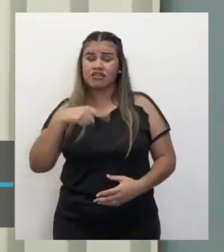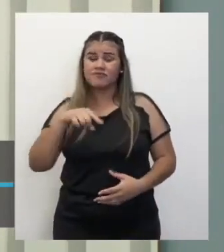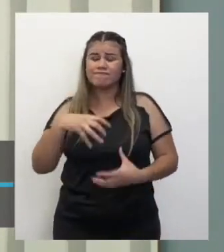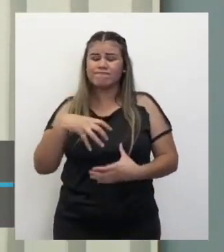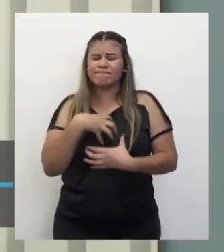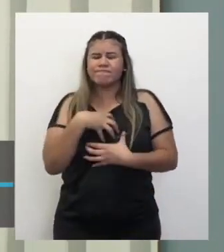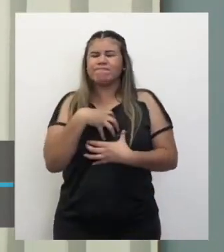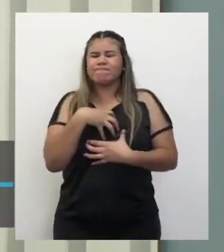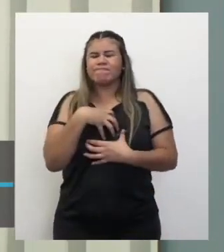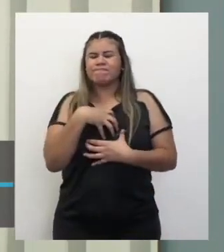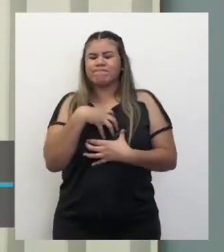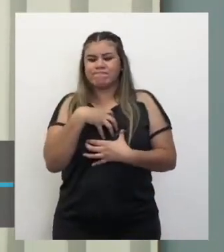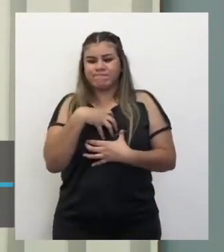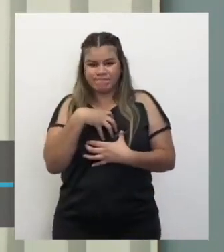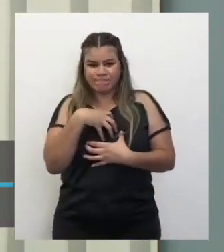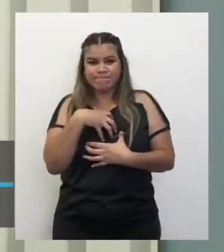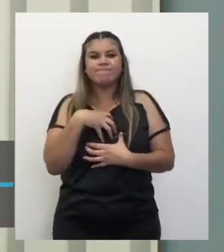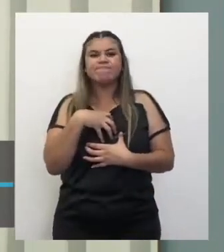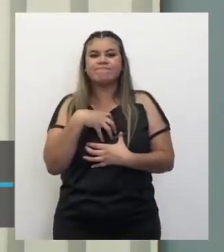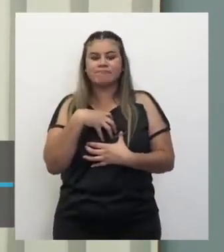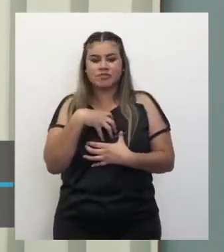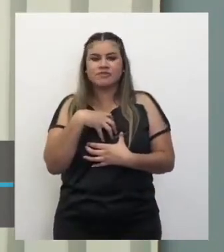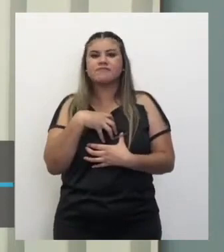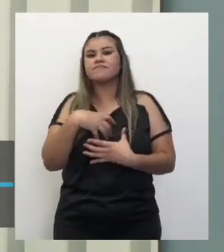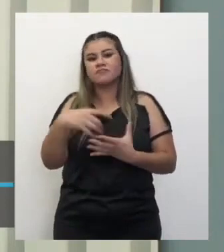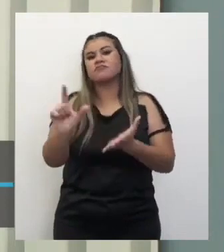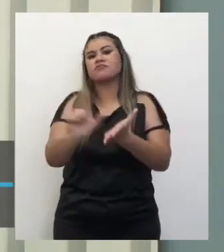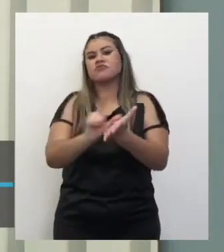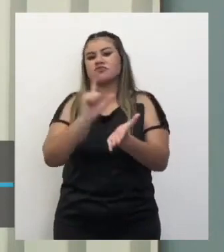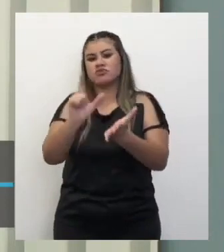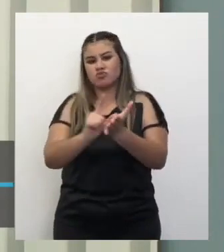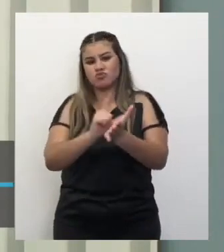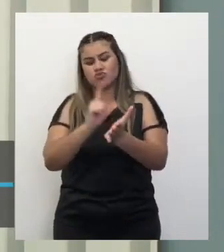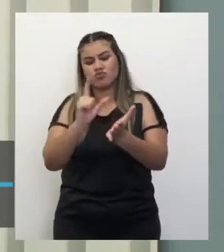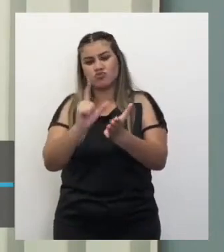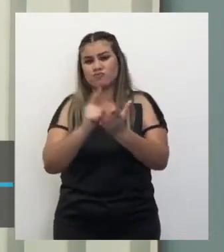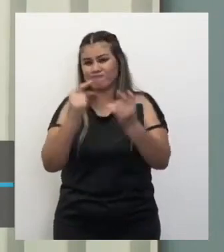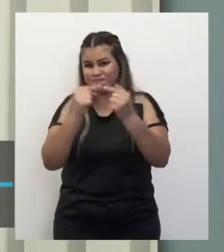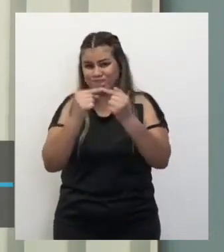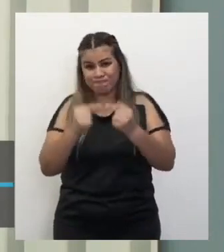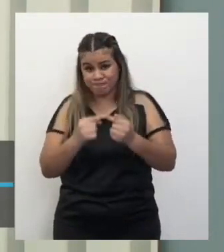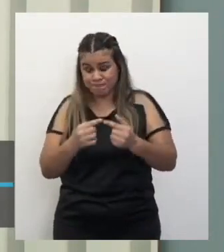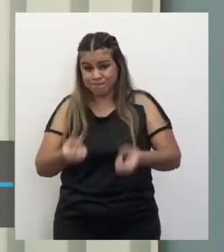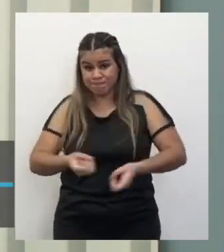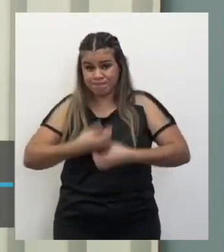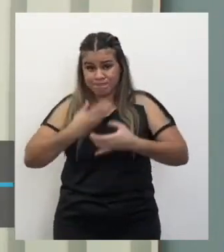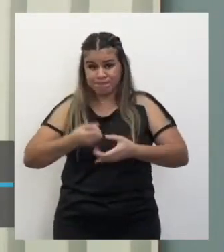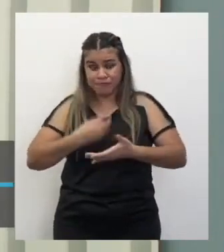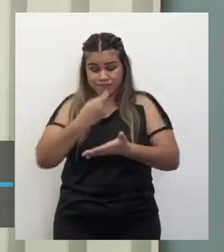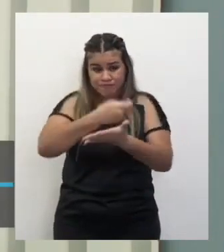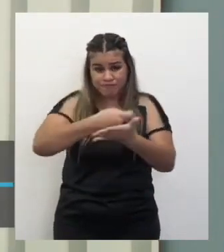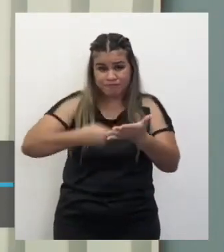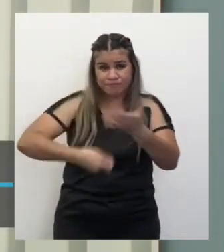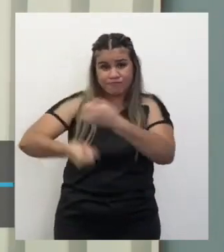pouco. A literatura está aí para isto. Um poema que foi escrito em